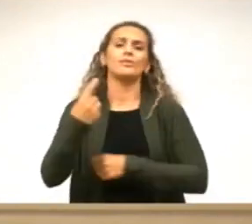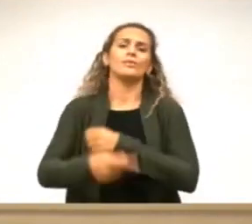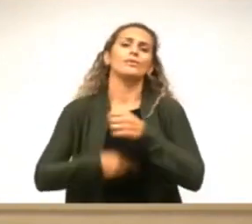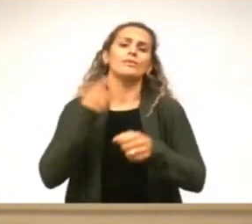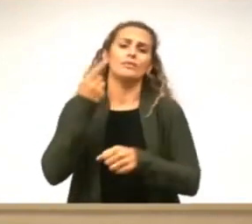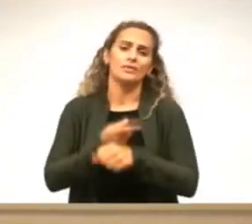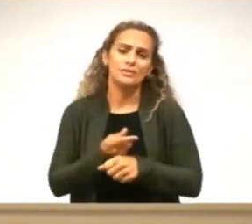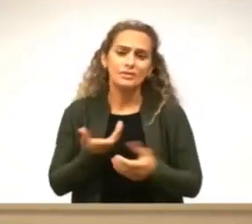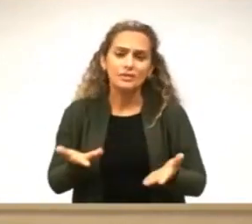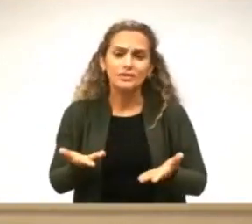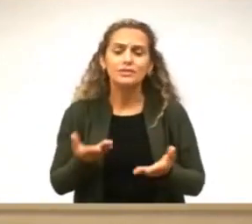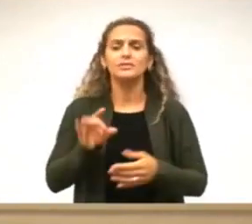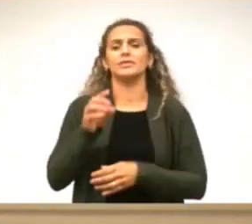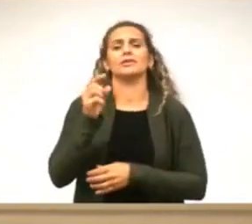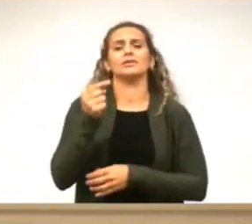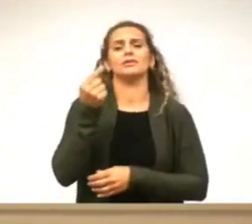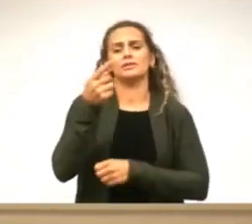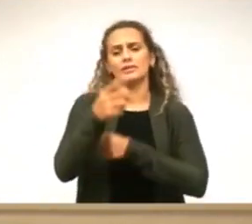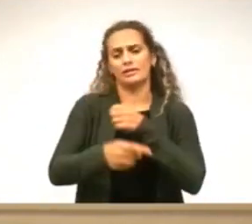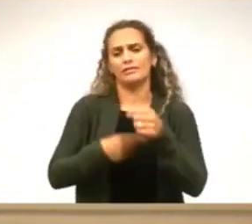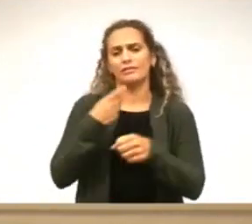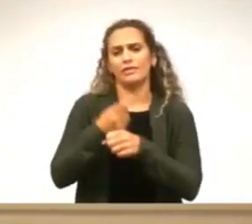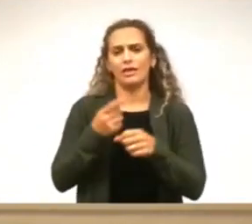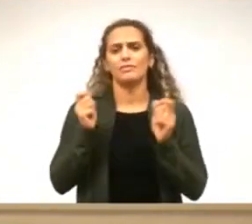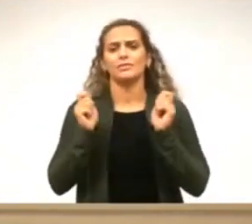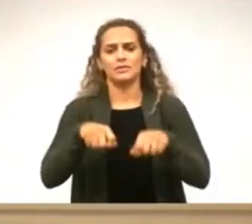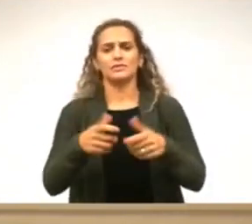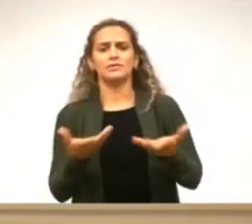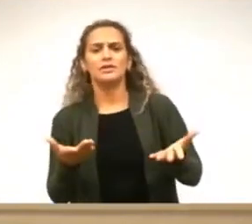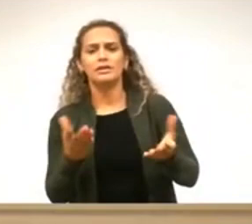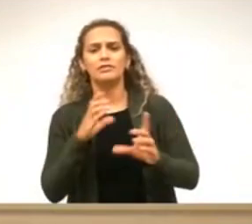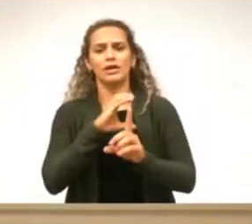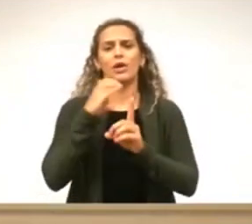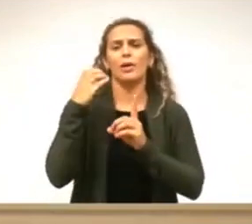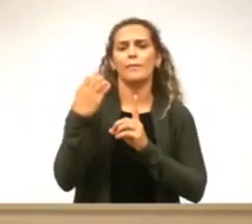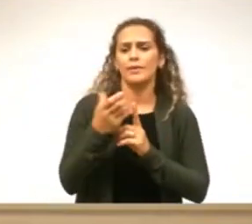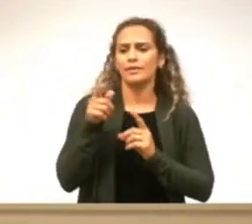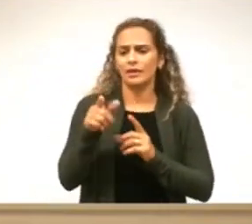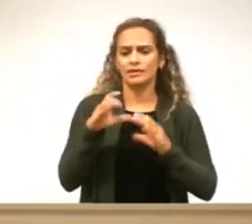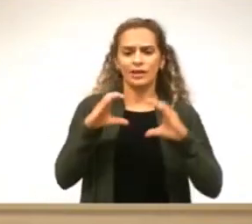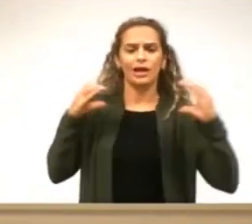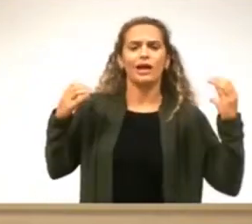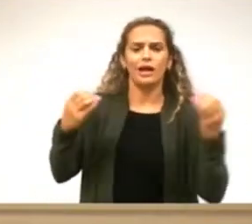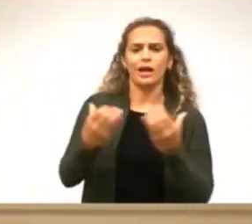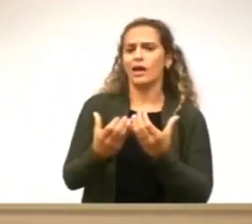para fazer o aterro ano que vem, e aquela comunidade não aguenta mais esperar tanto tempo. Obrigado.